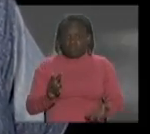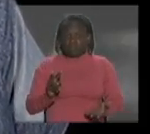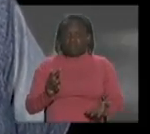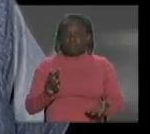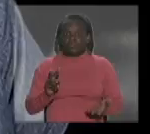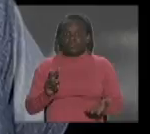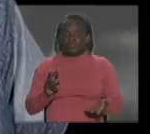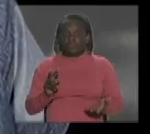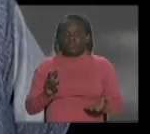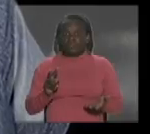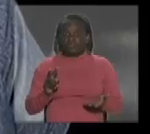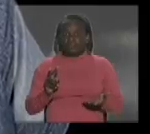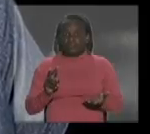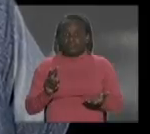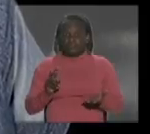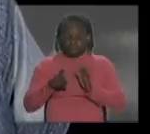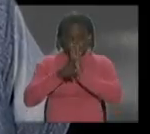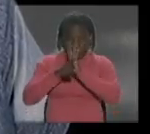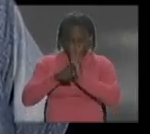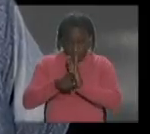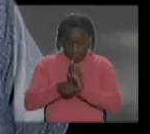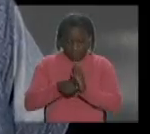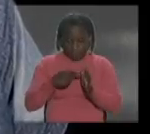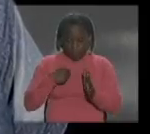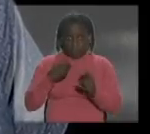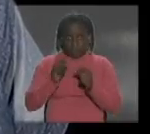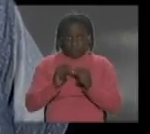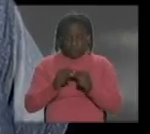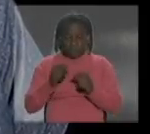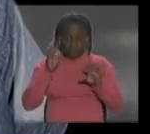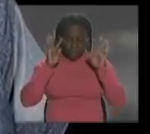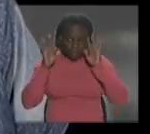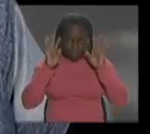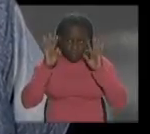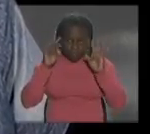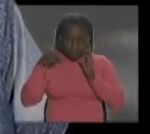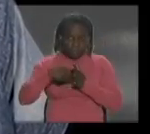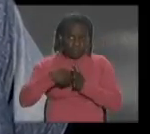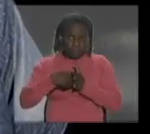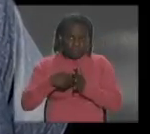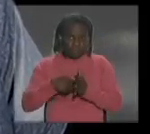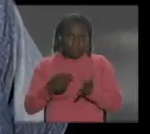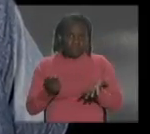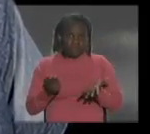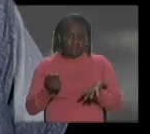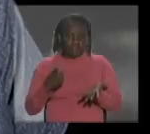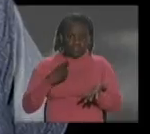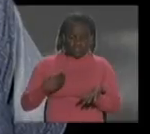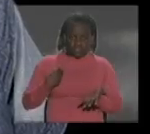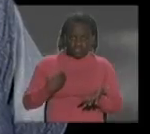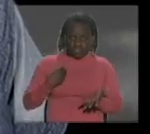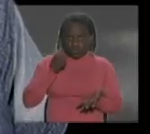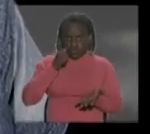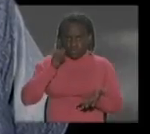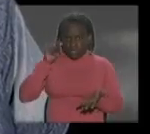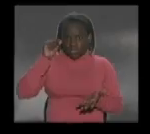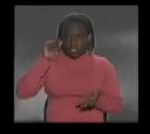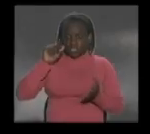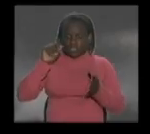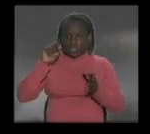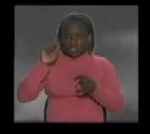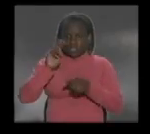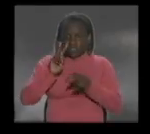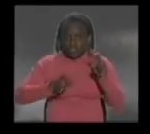que na pesquisa que eu faço, eu me pergunto, né, sobre a presença das mulheres no audiovisual,